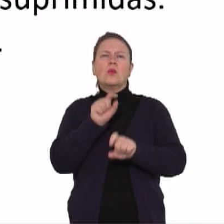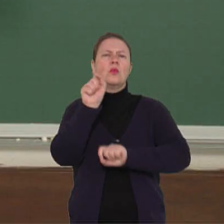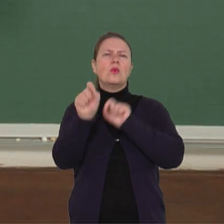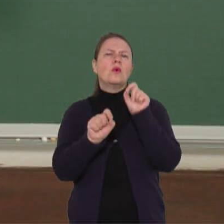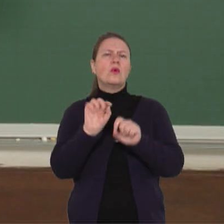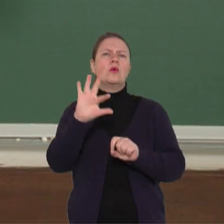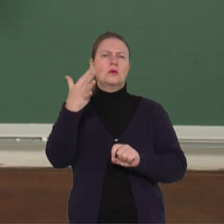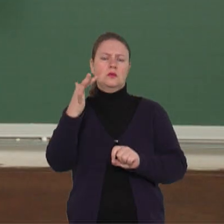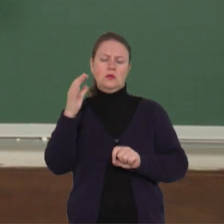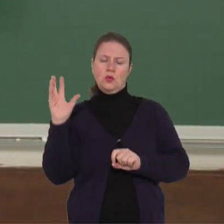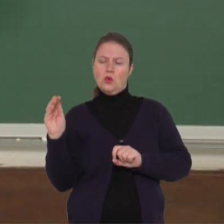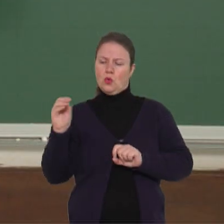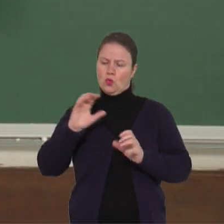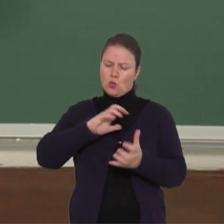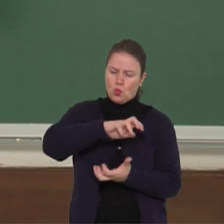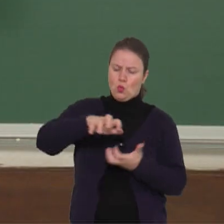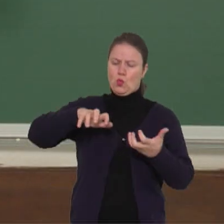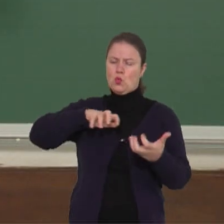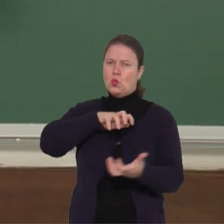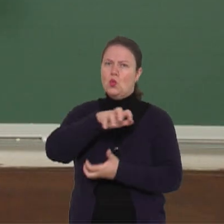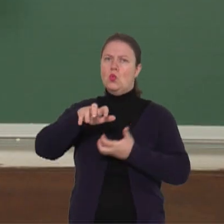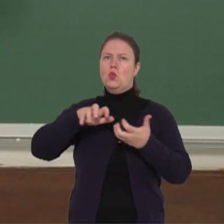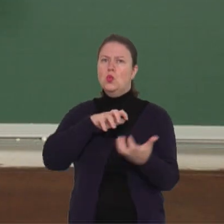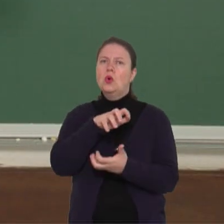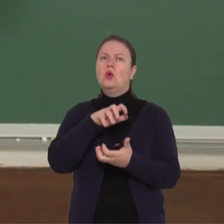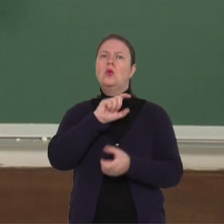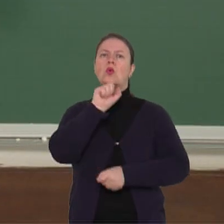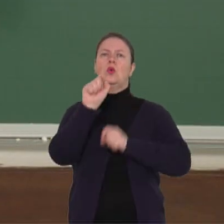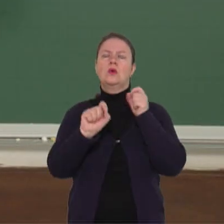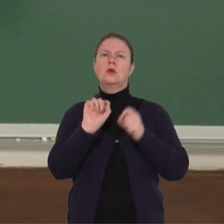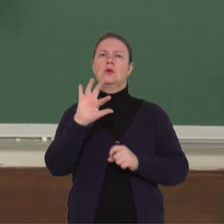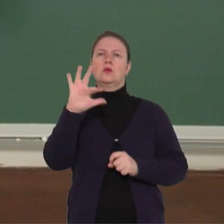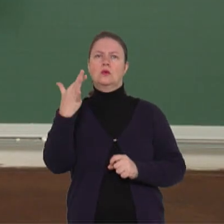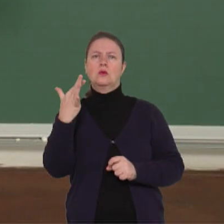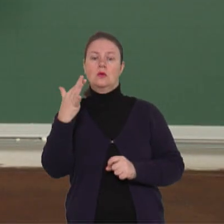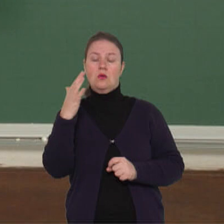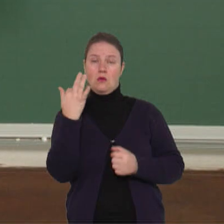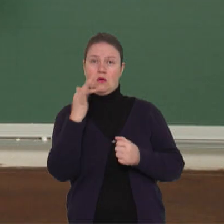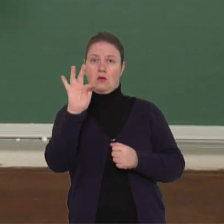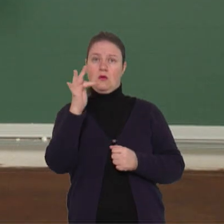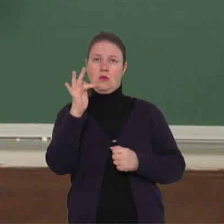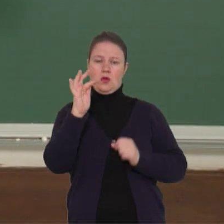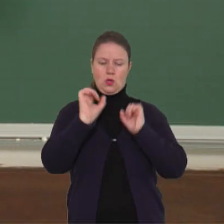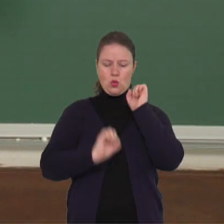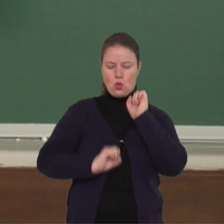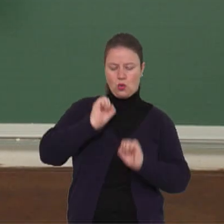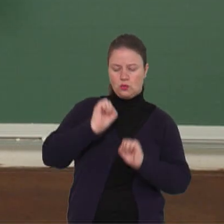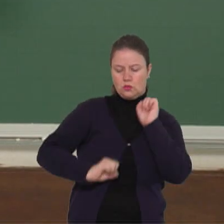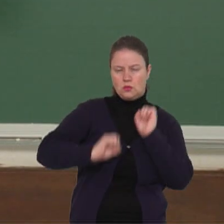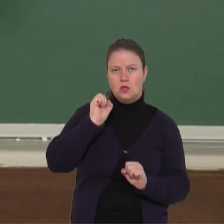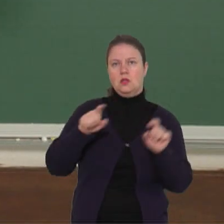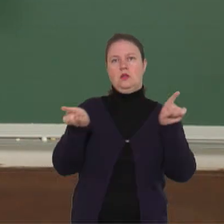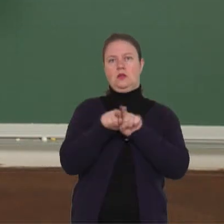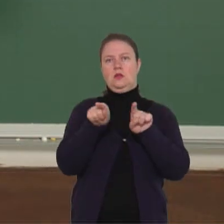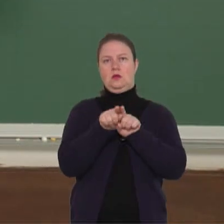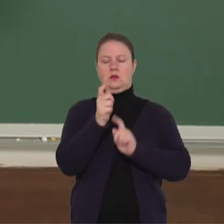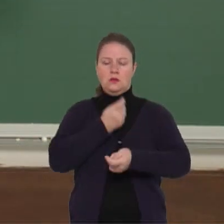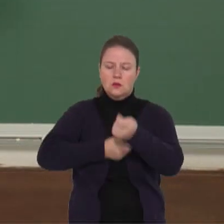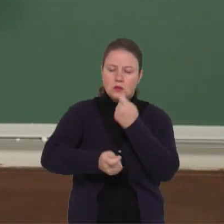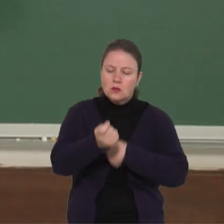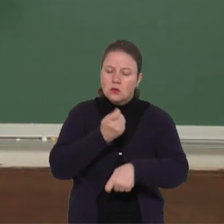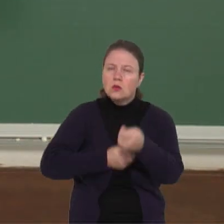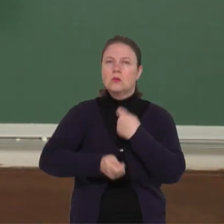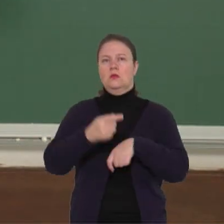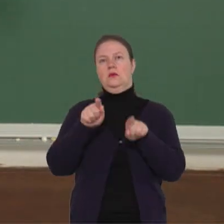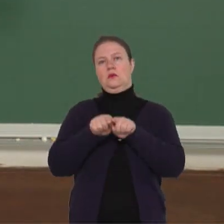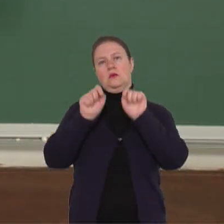movimento revolucionário, então os burgueses vão cada vez mais tornar essa França industrializada e comercial, né? Então é